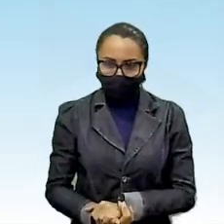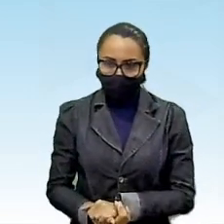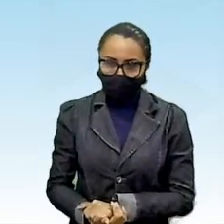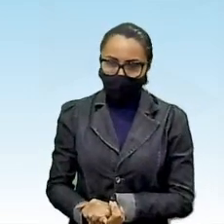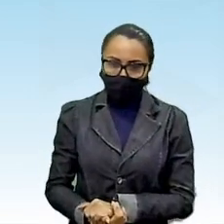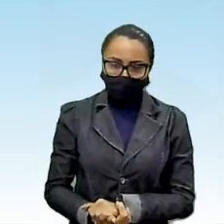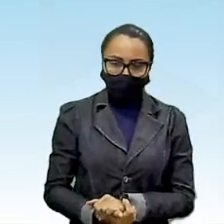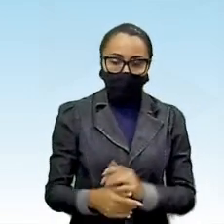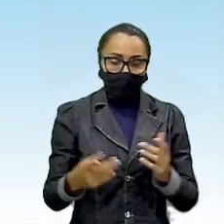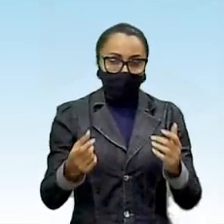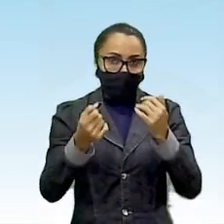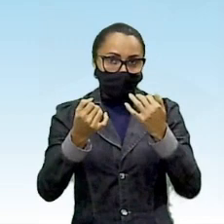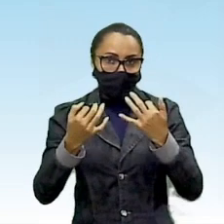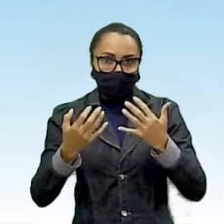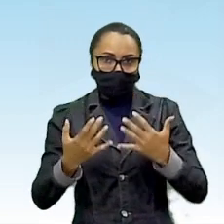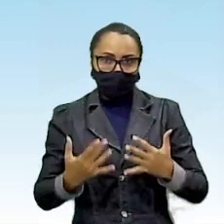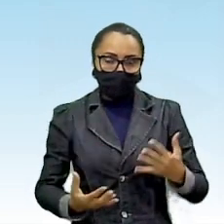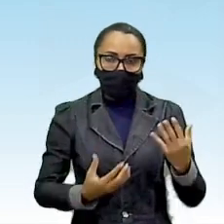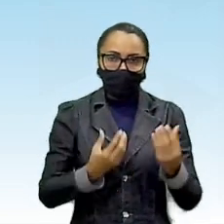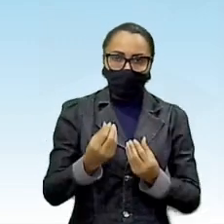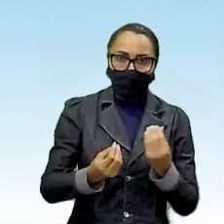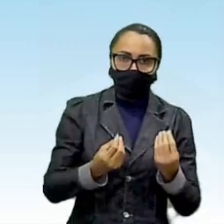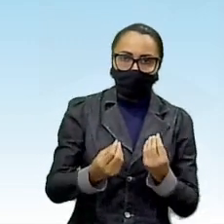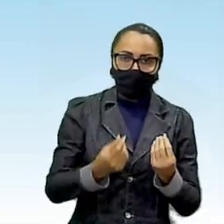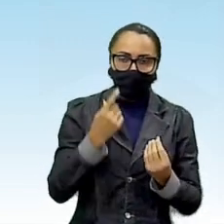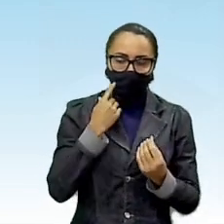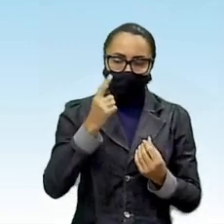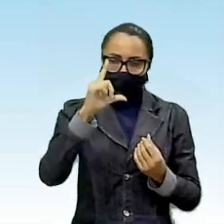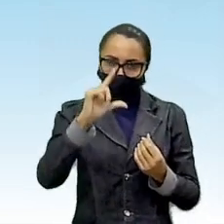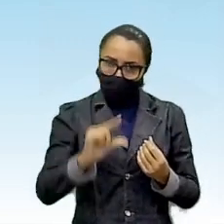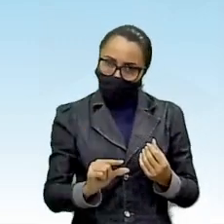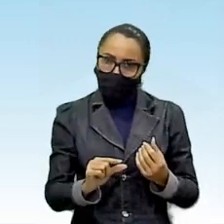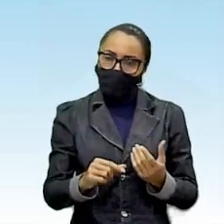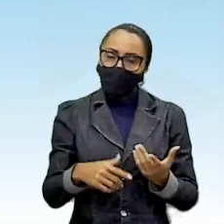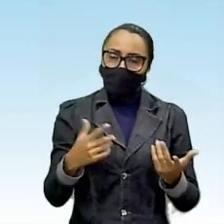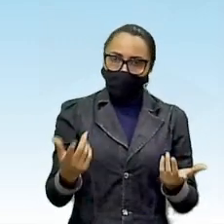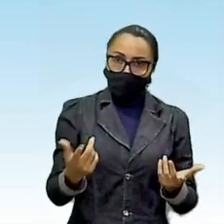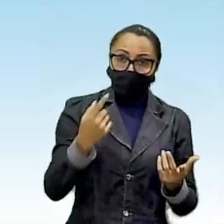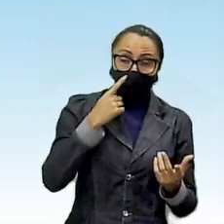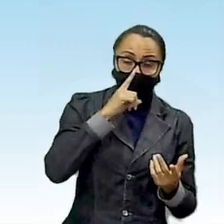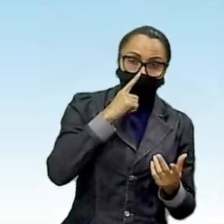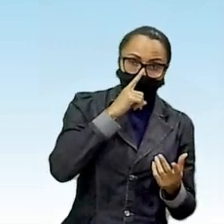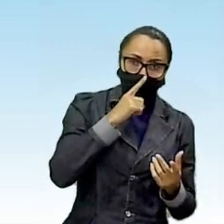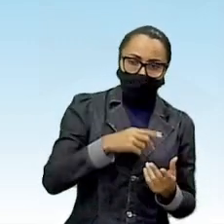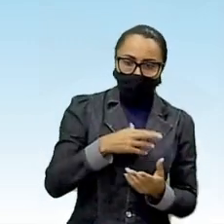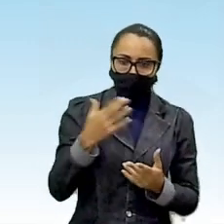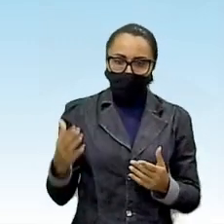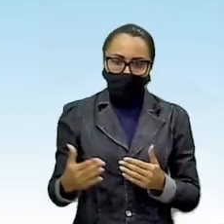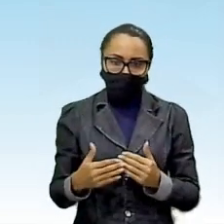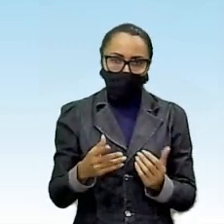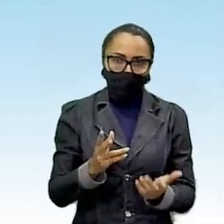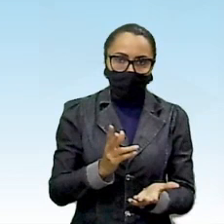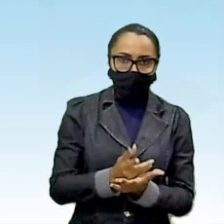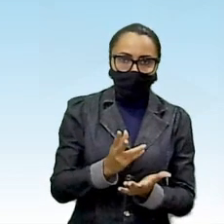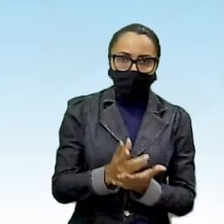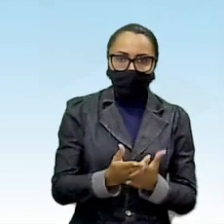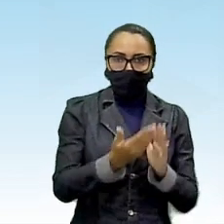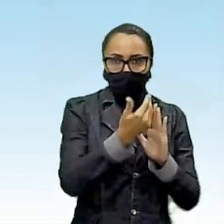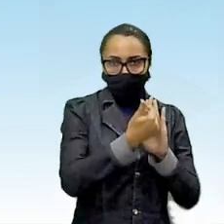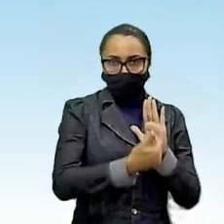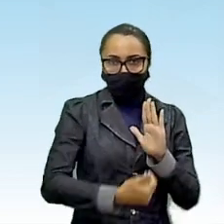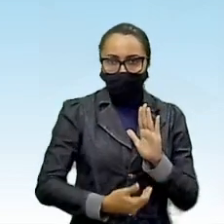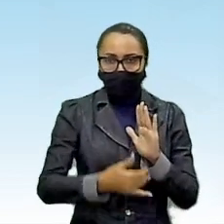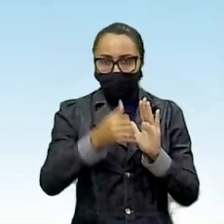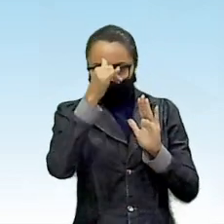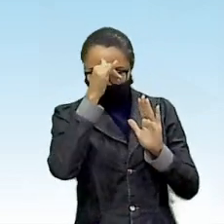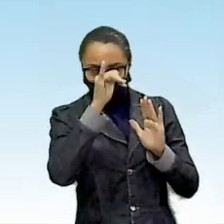vai falar como mitigar aquele risco, como reduzir, minimizar aquele risco, seguindo as medidas de